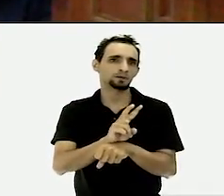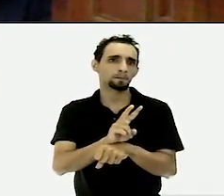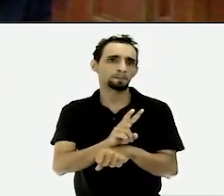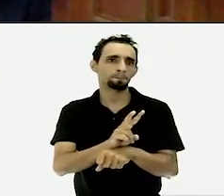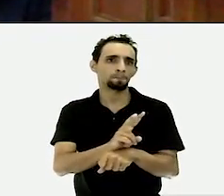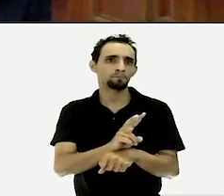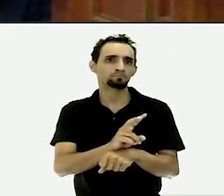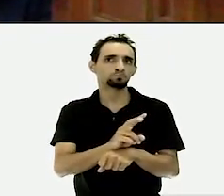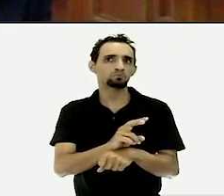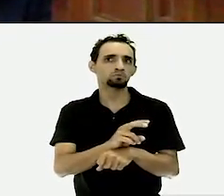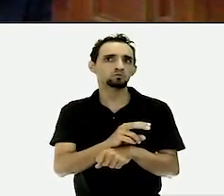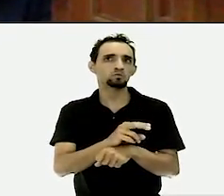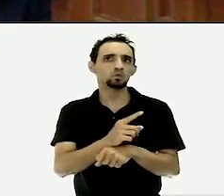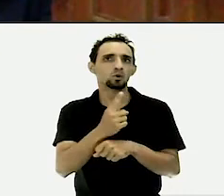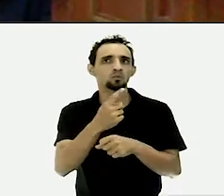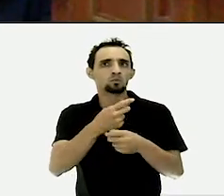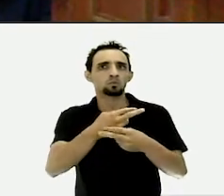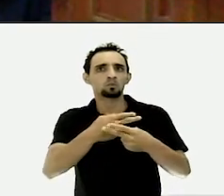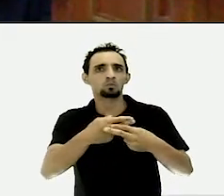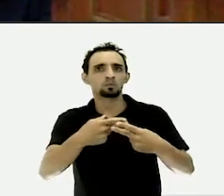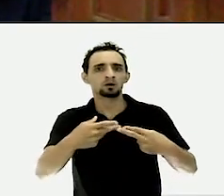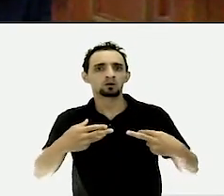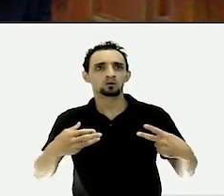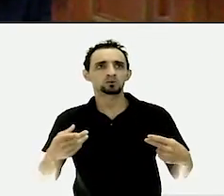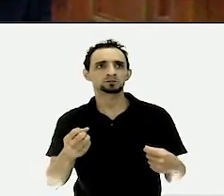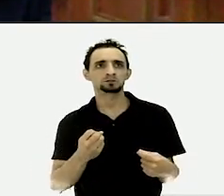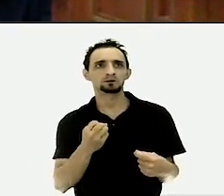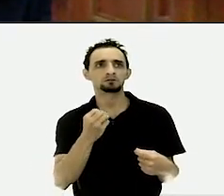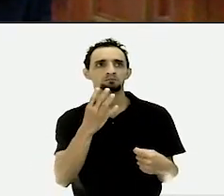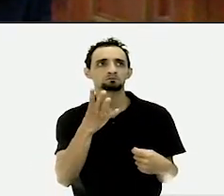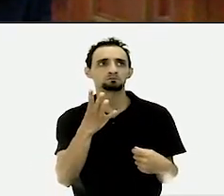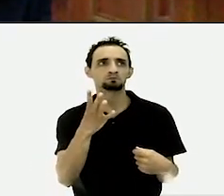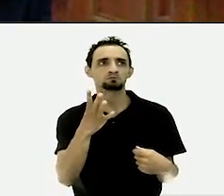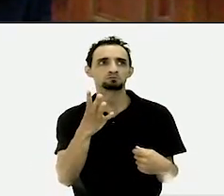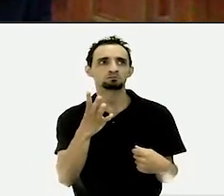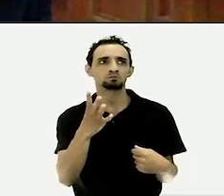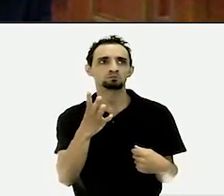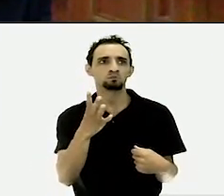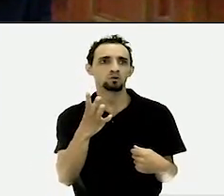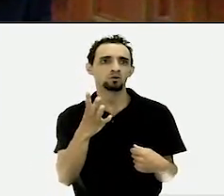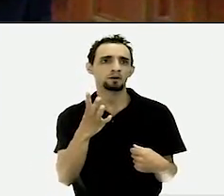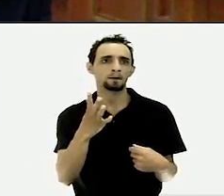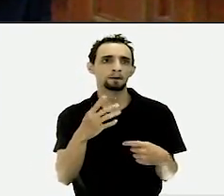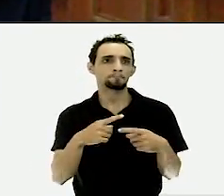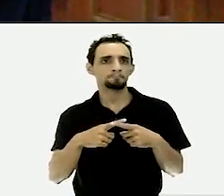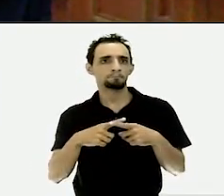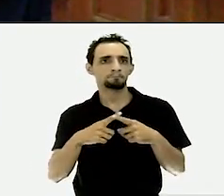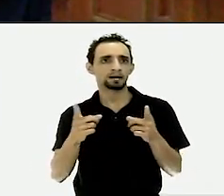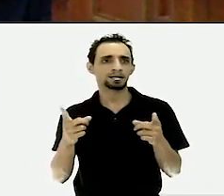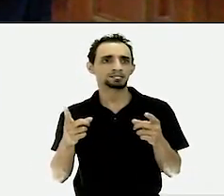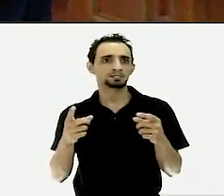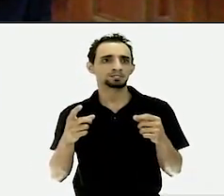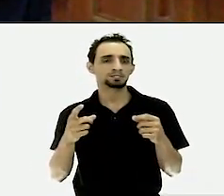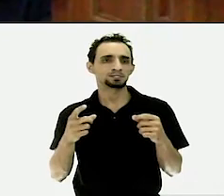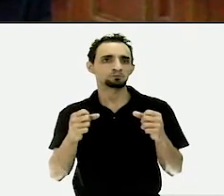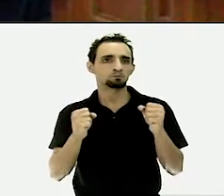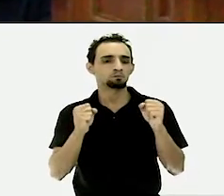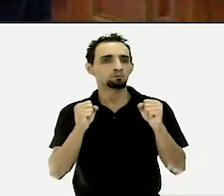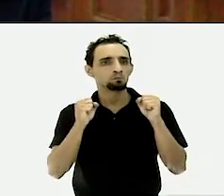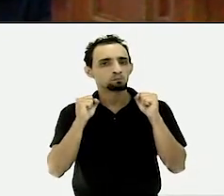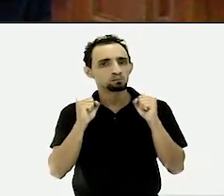licitação. Agora, também nós temos a situação da parceria público-privada. Então, aí poderia haver